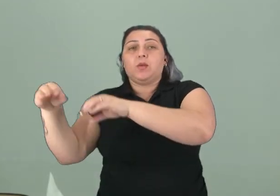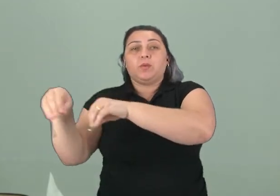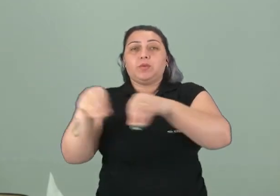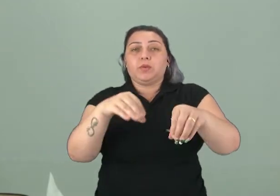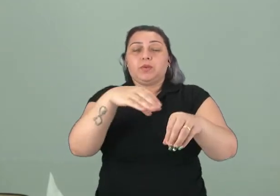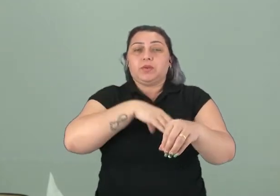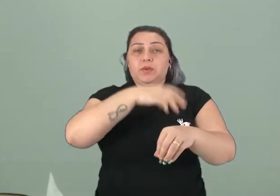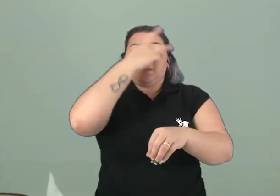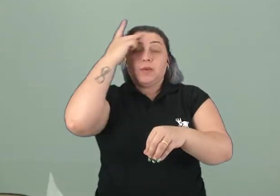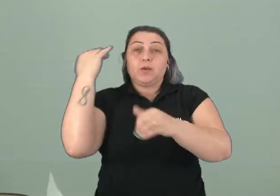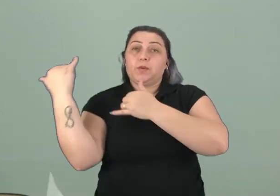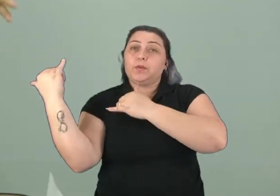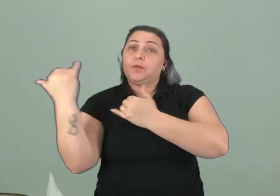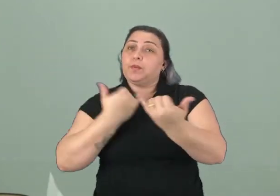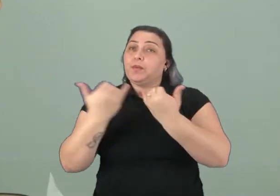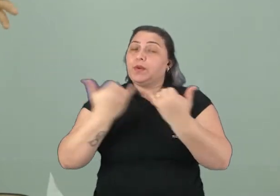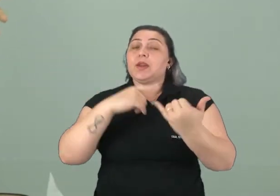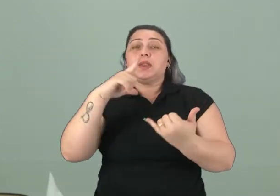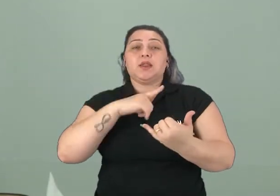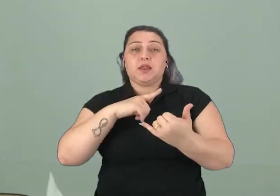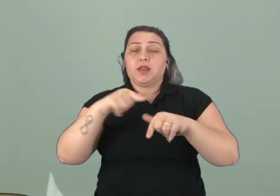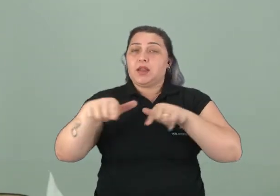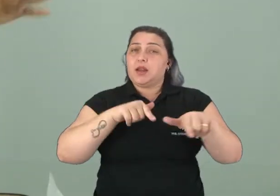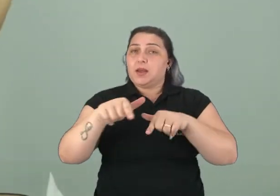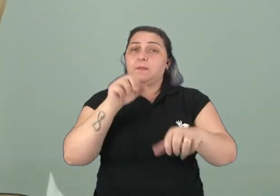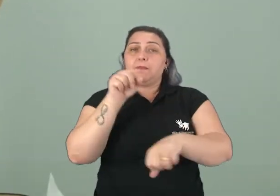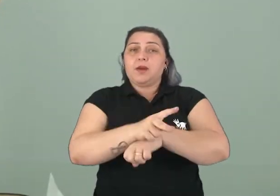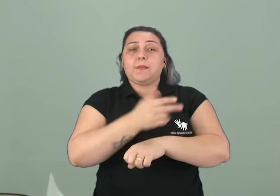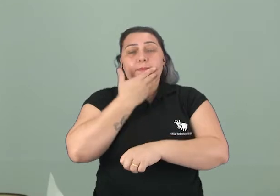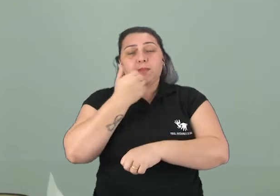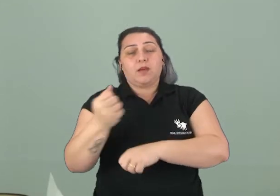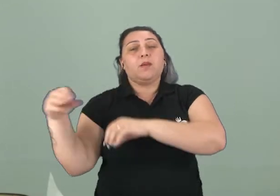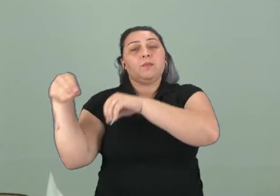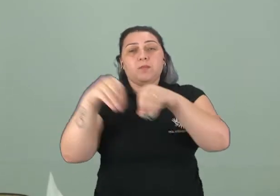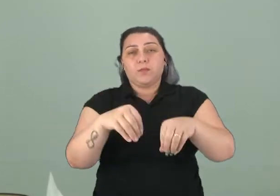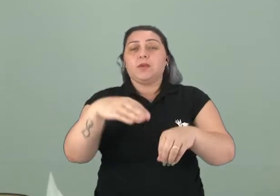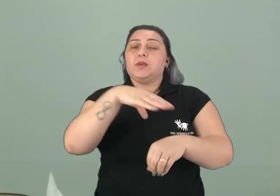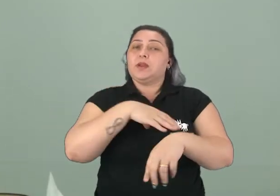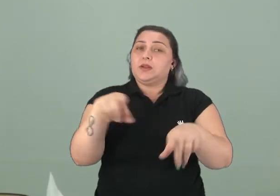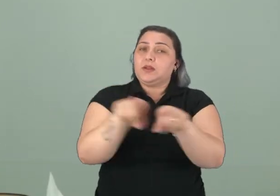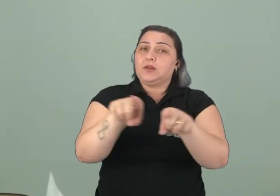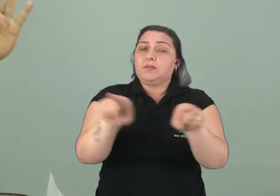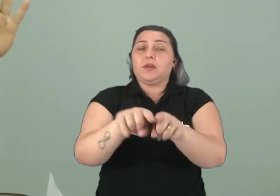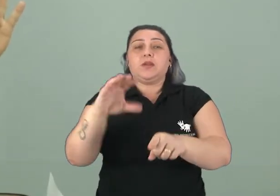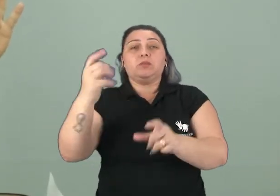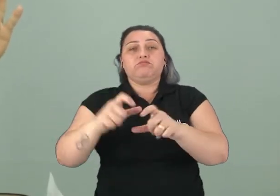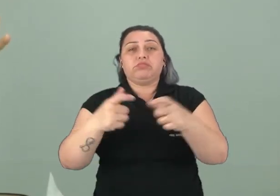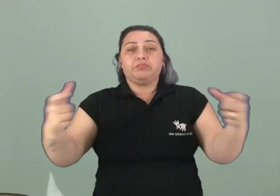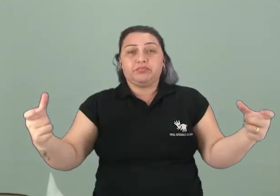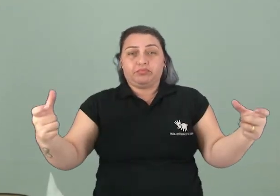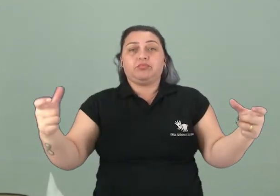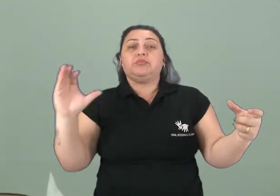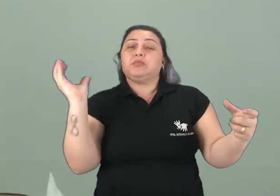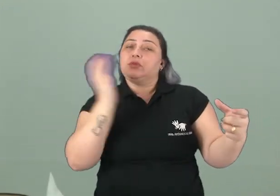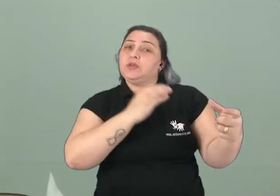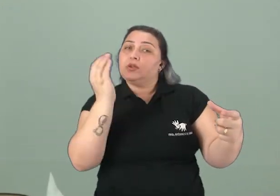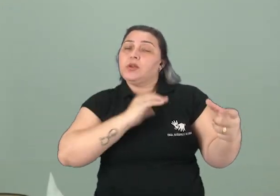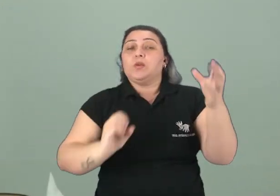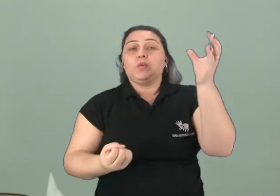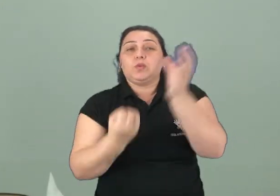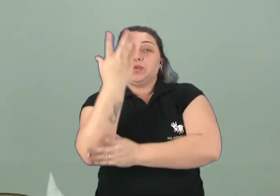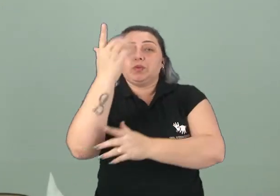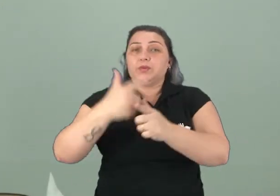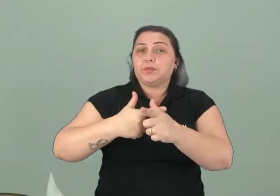uma pessoa informou que conseguiu um emprego, está melhorando, e a pessoa vai para a cidade também. E acontece esse crescimento acelerado, então surgem